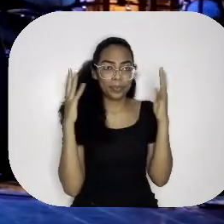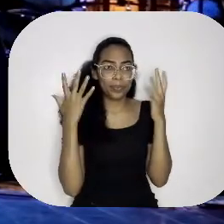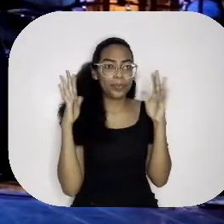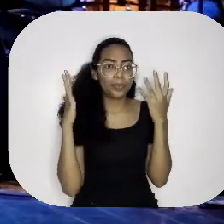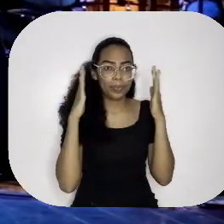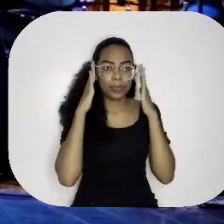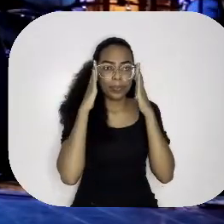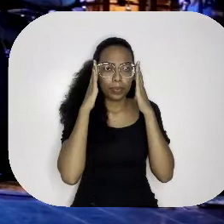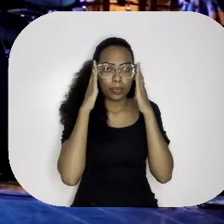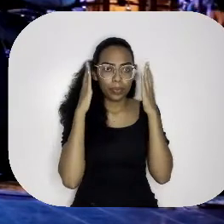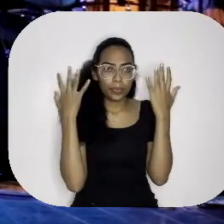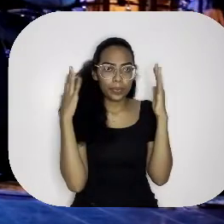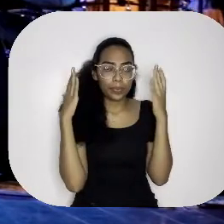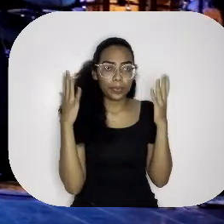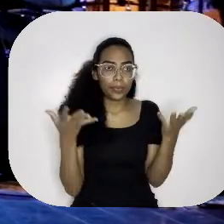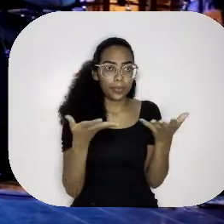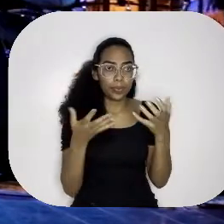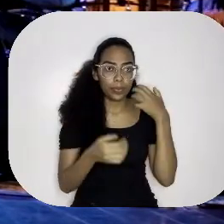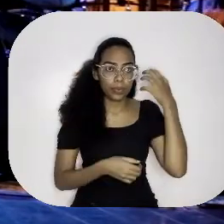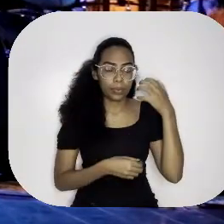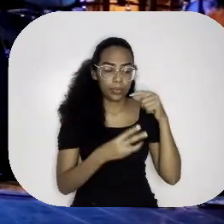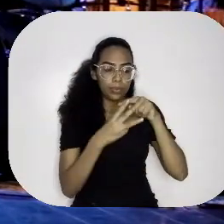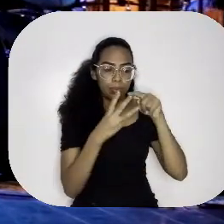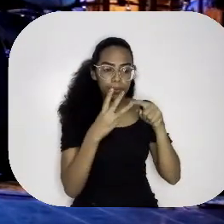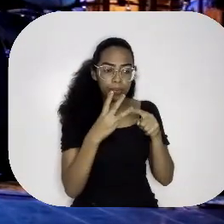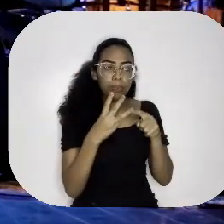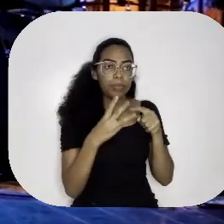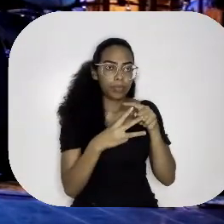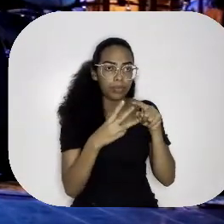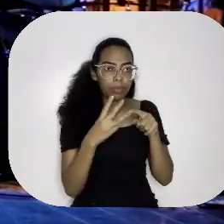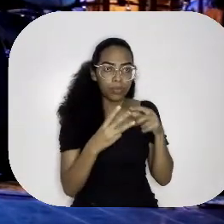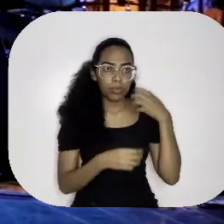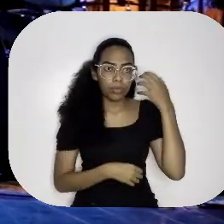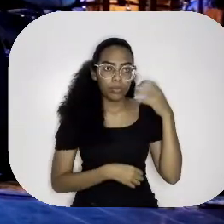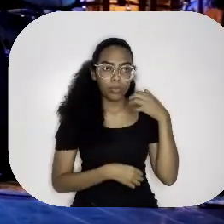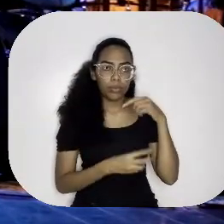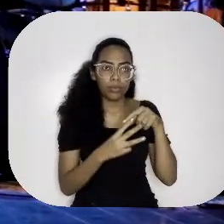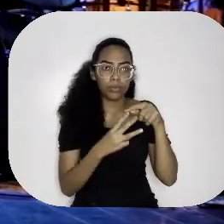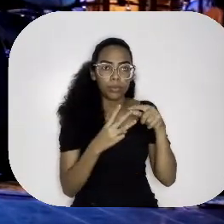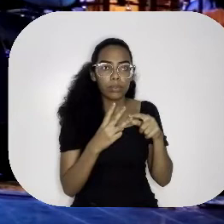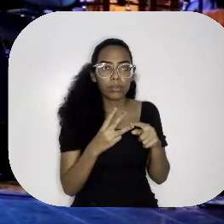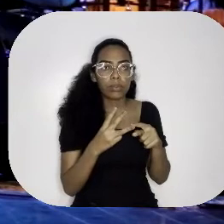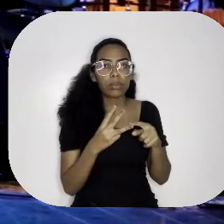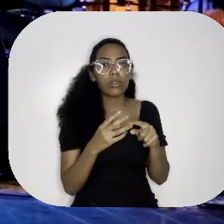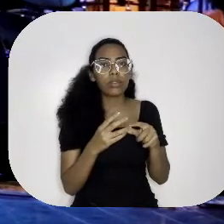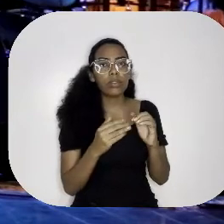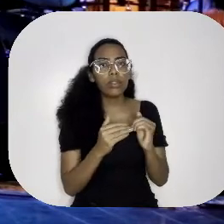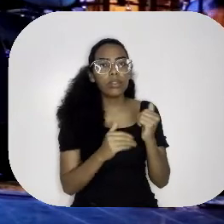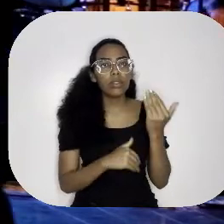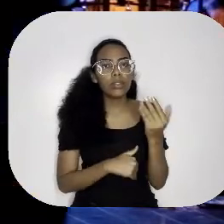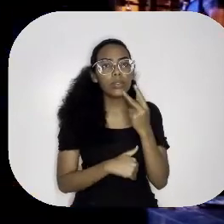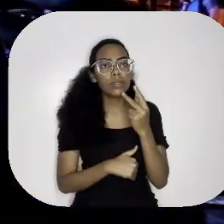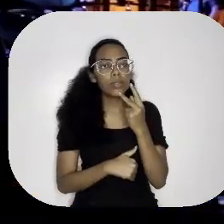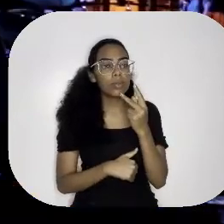Poeta aí. Gente, então vamos cantar três canções. Meu amigo entrou na África, e as três canções do Além do Tempo